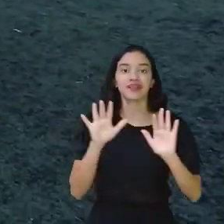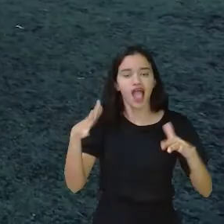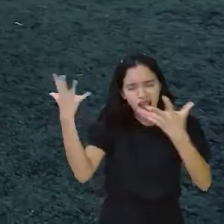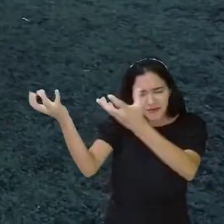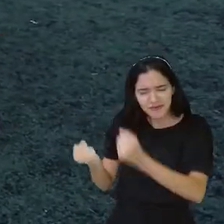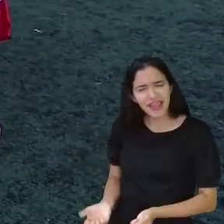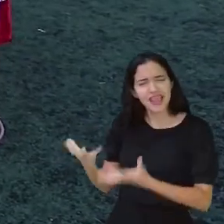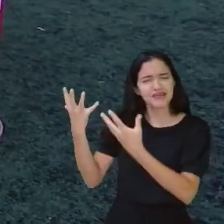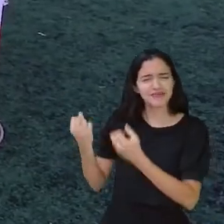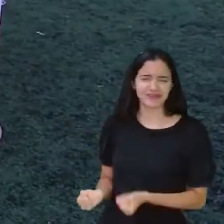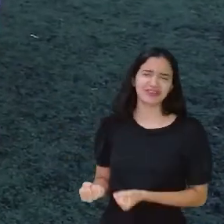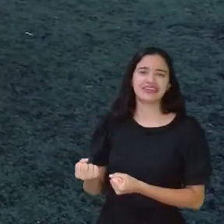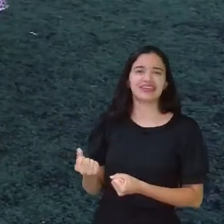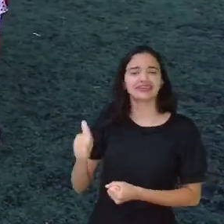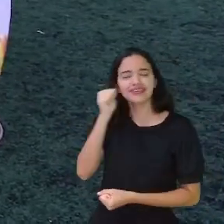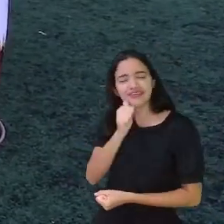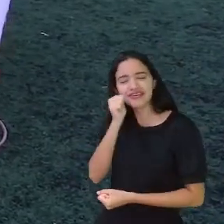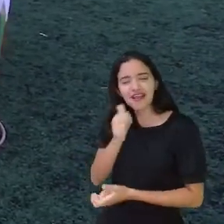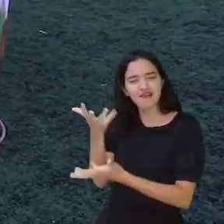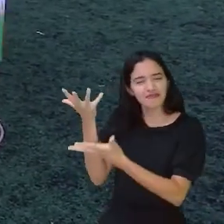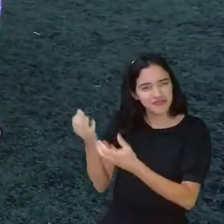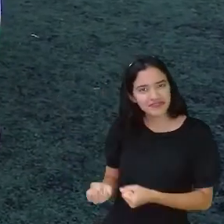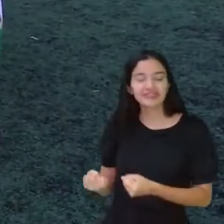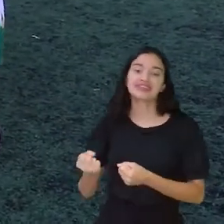eu tenho para mim